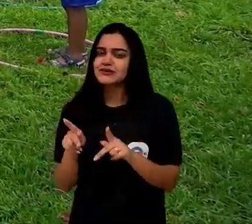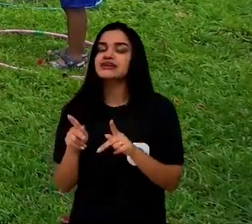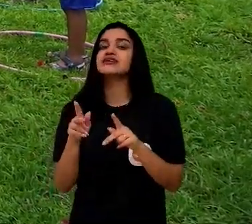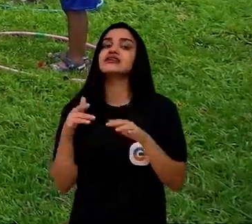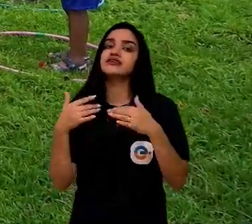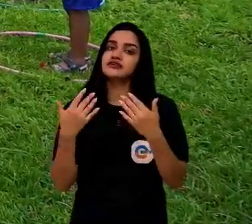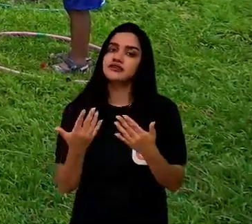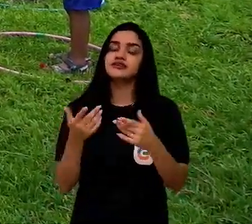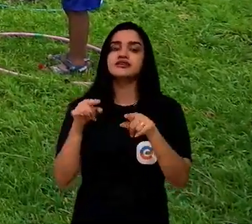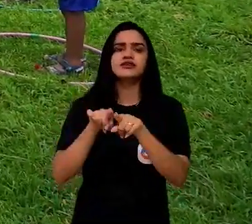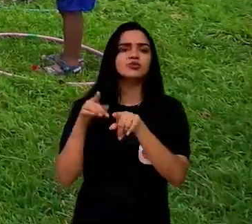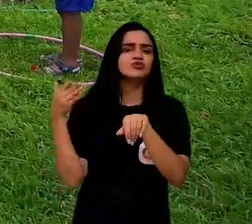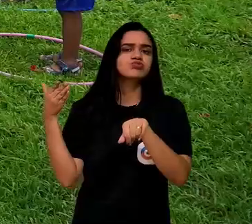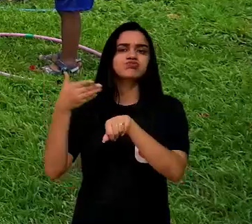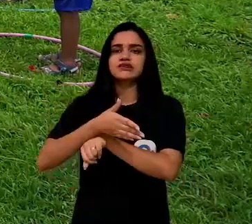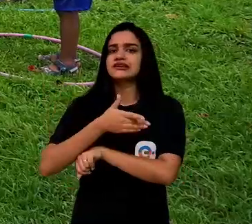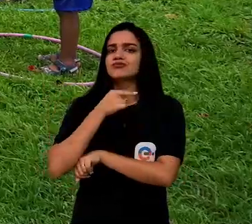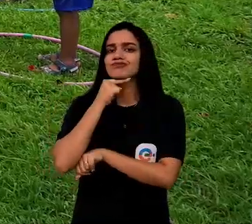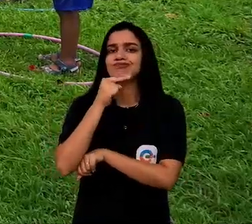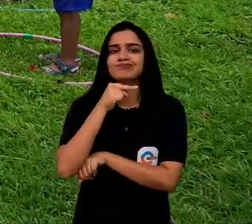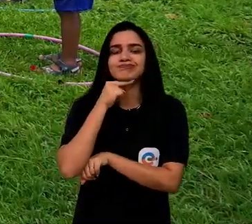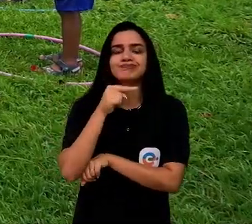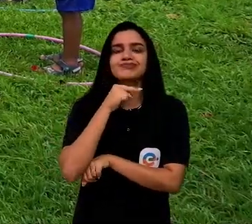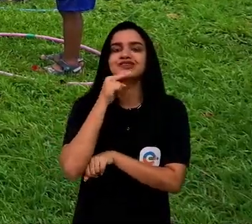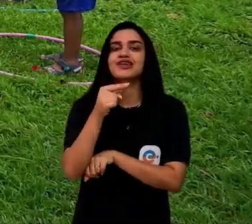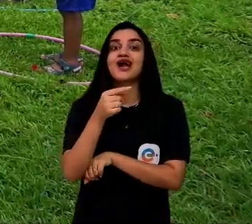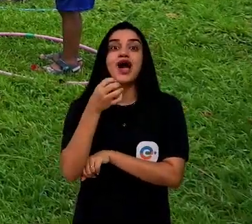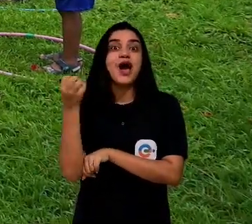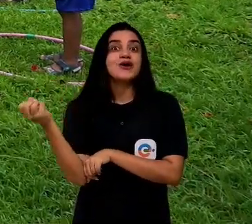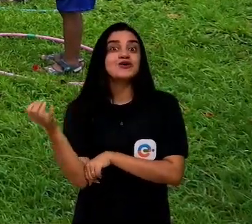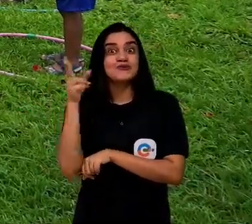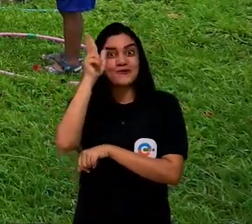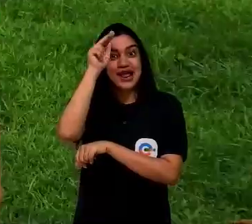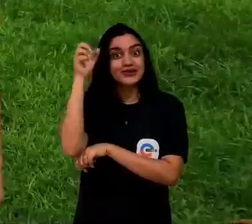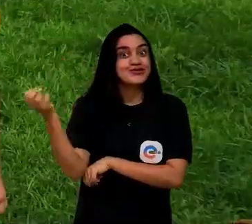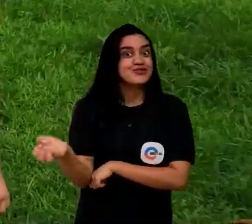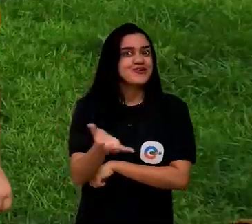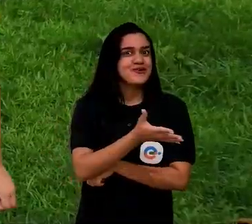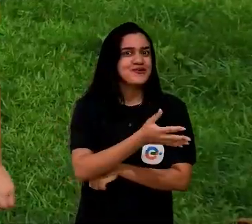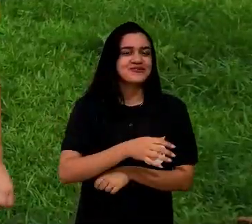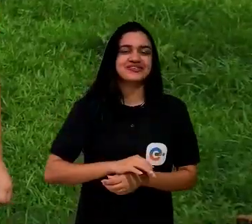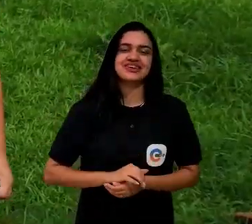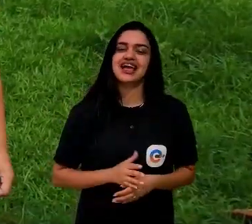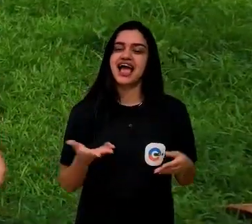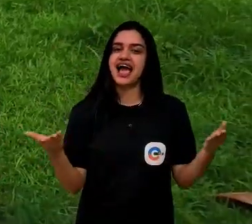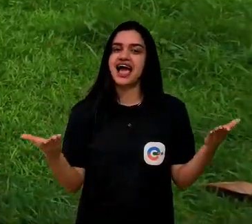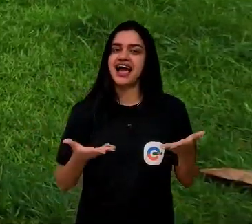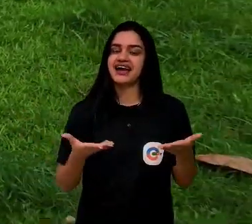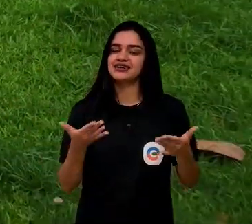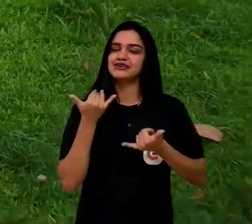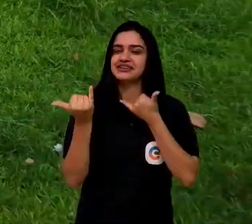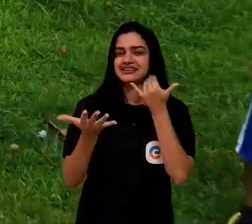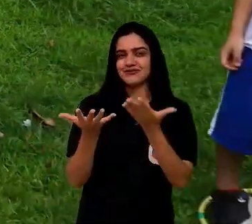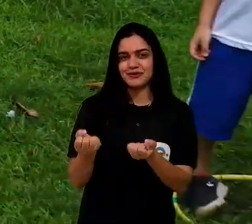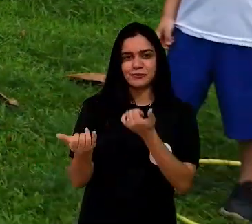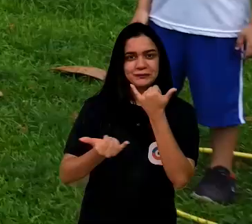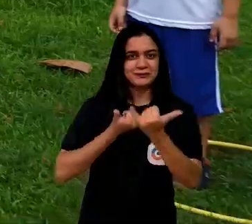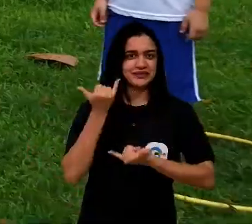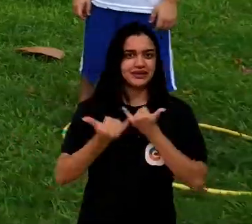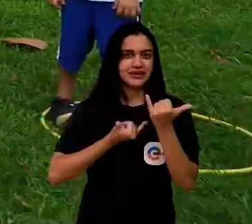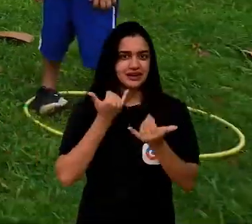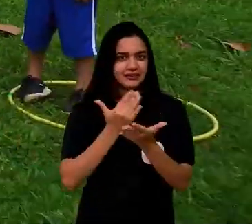sem entrar na toca vai ser o novo coelhinho. Agora vamos brincar. Vamos